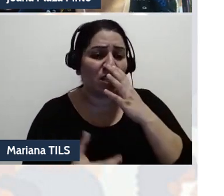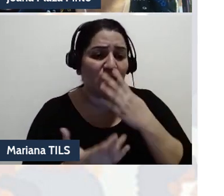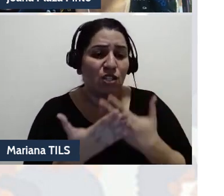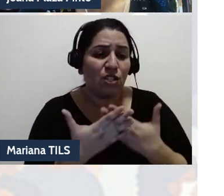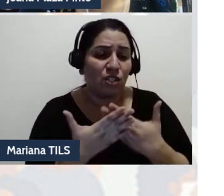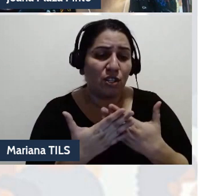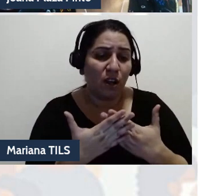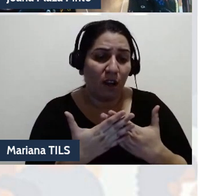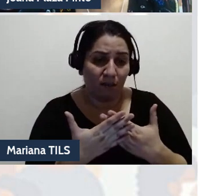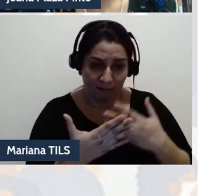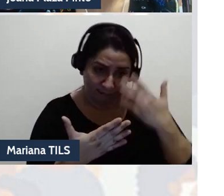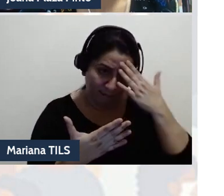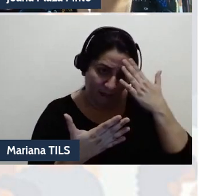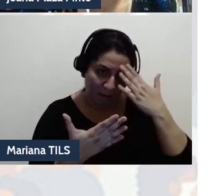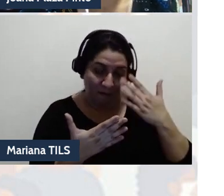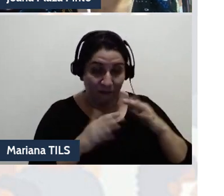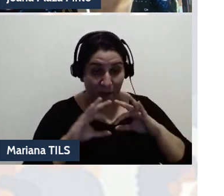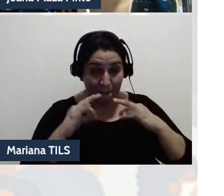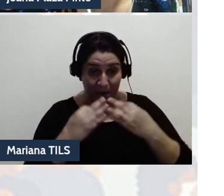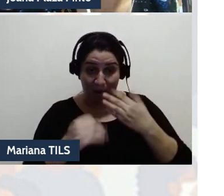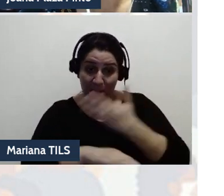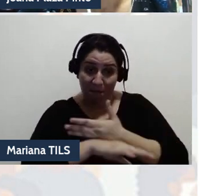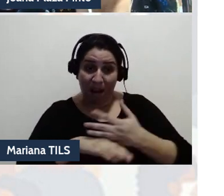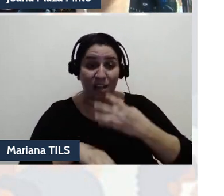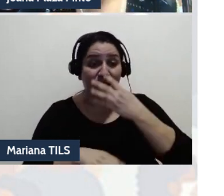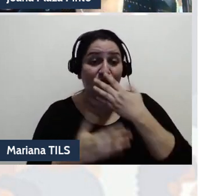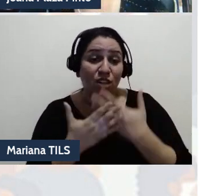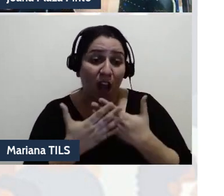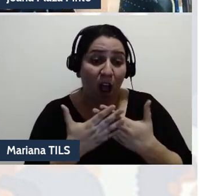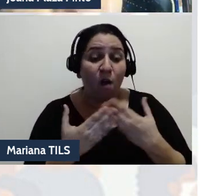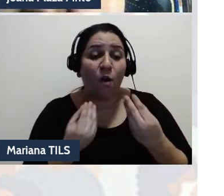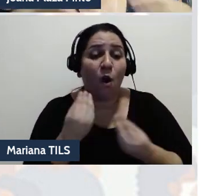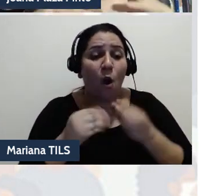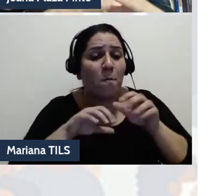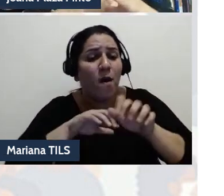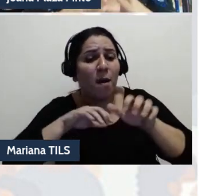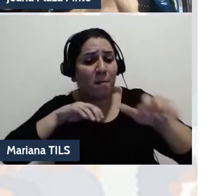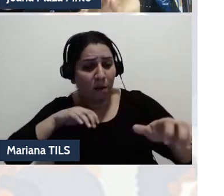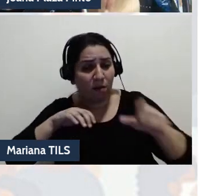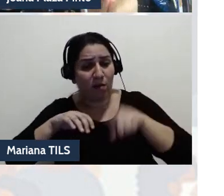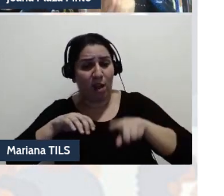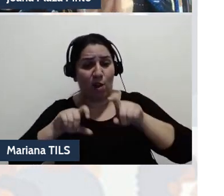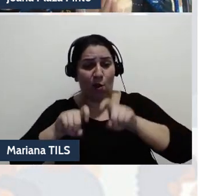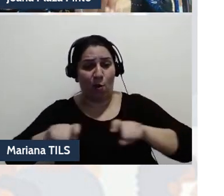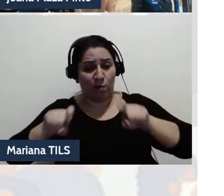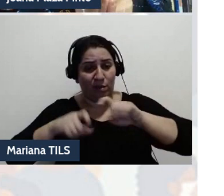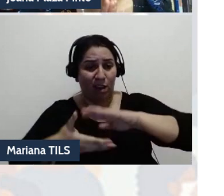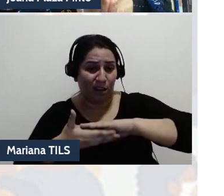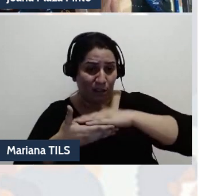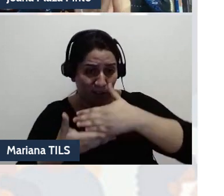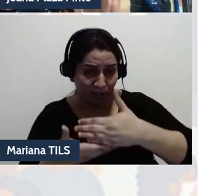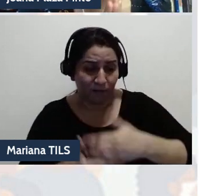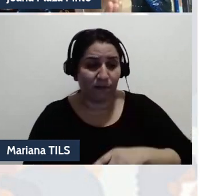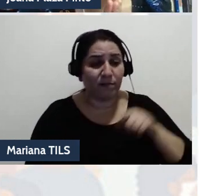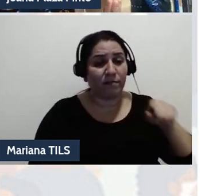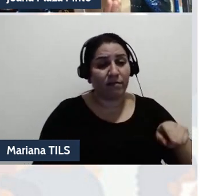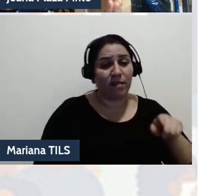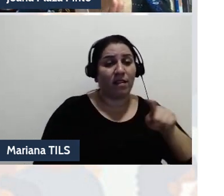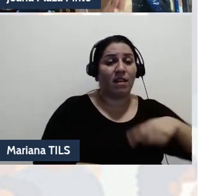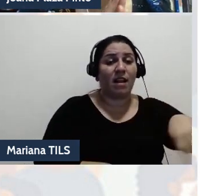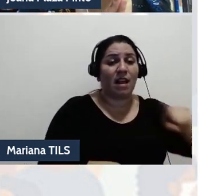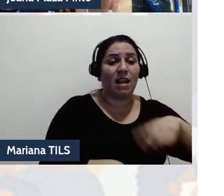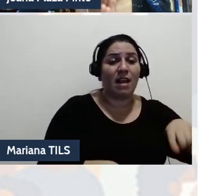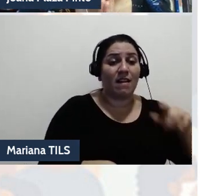é o computador, e para as famílias negras é o celular. Aí, quando eu pergunto para a minha turma qual dispositivo usa para acessar as